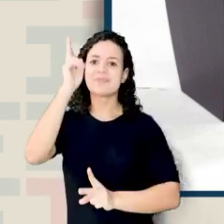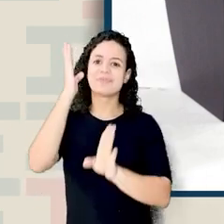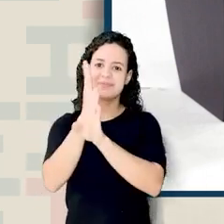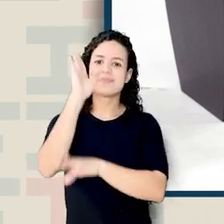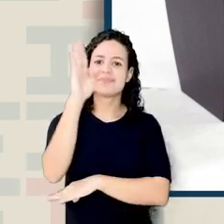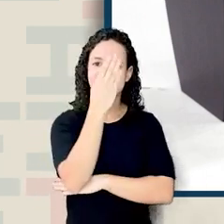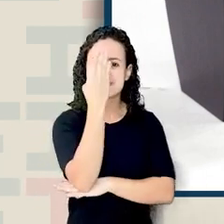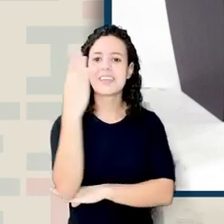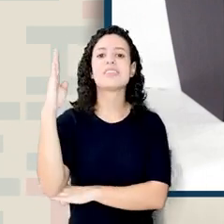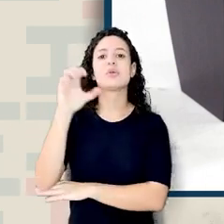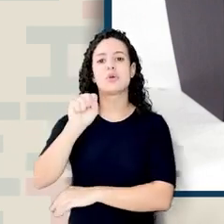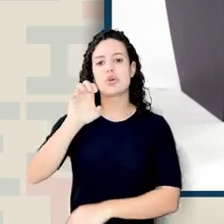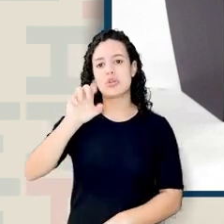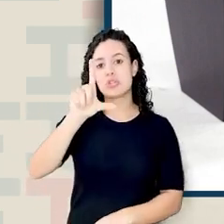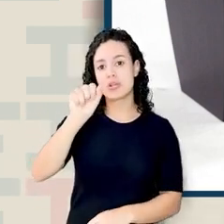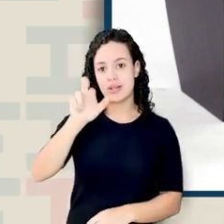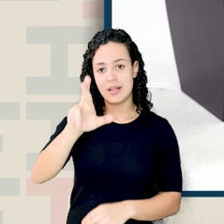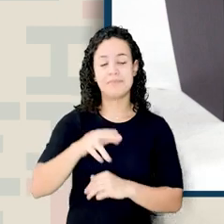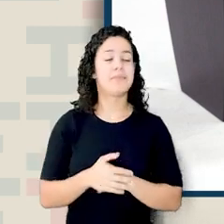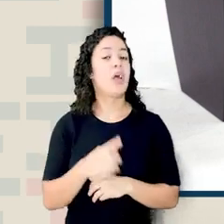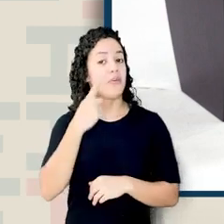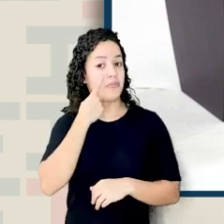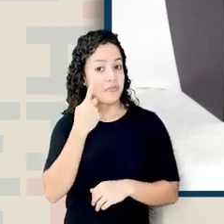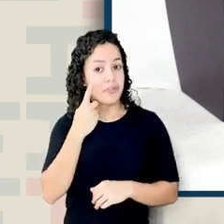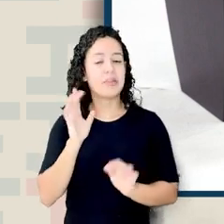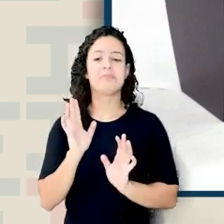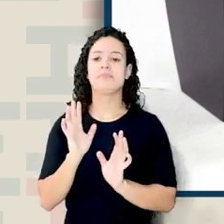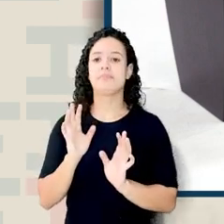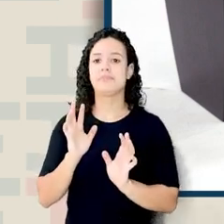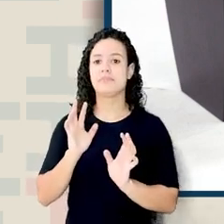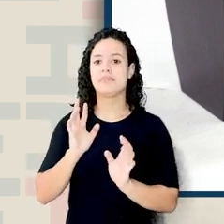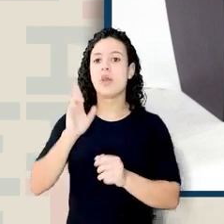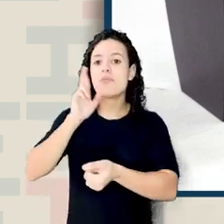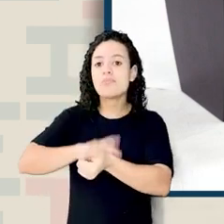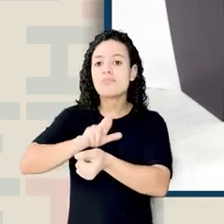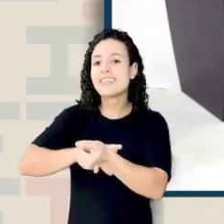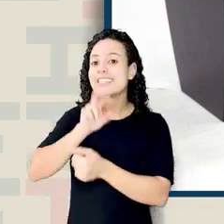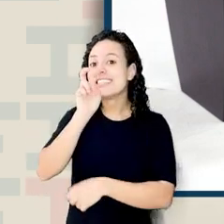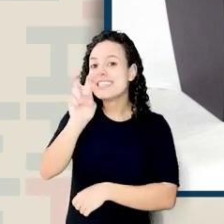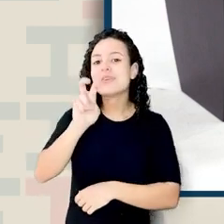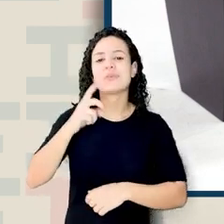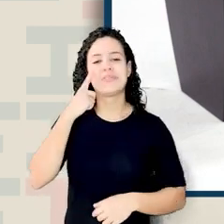maracatu solar. Vamos ao toque de 5 toques,